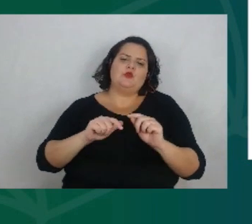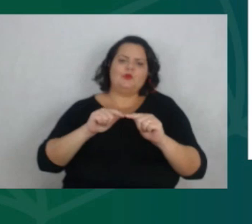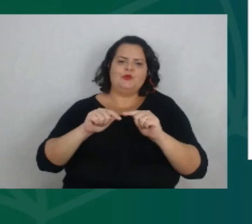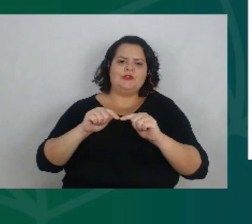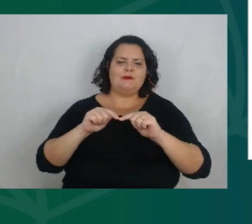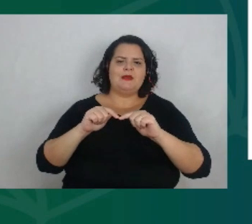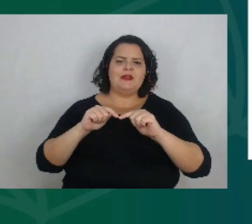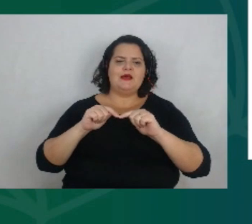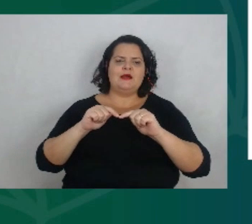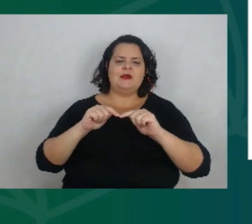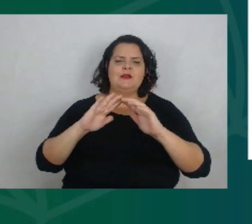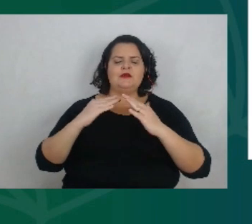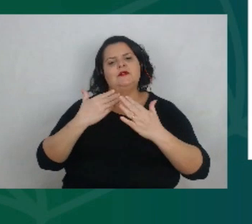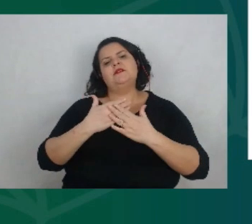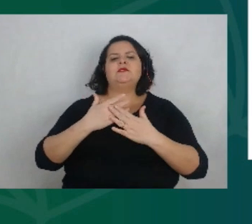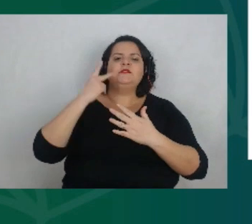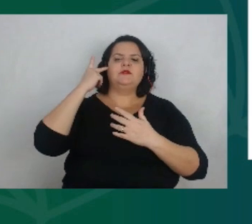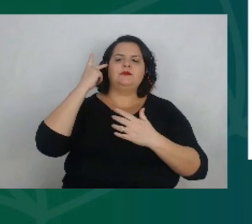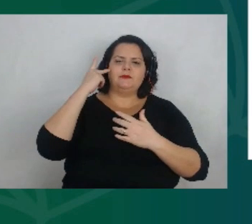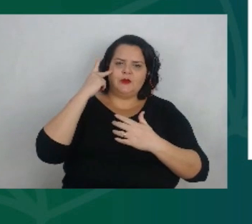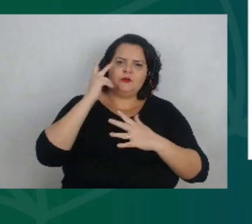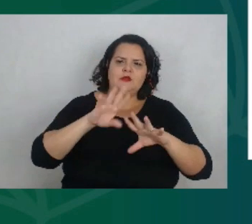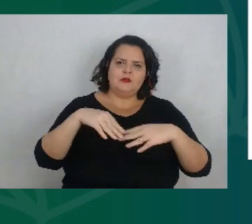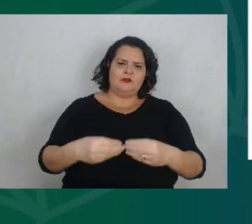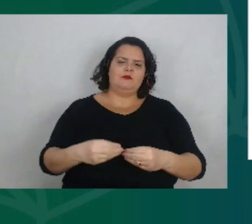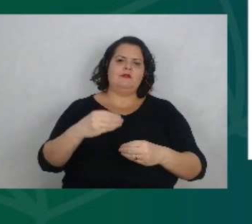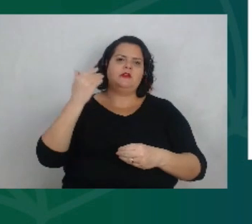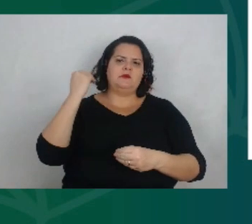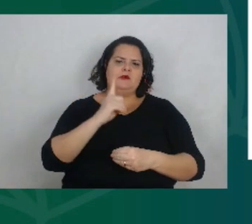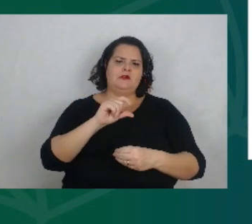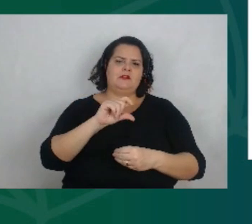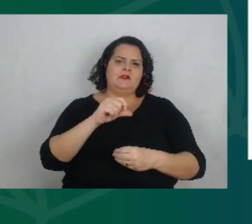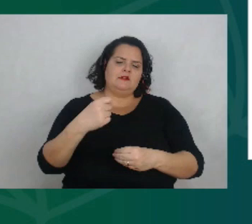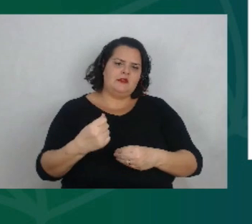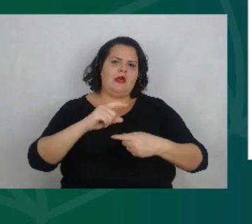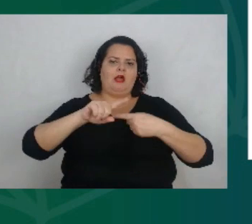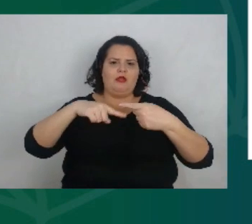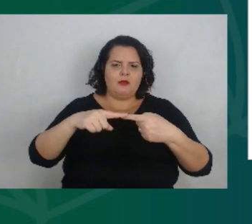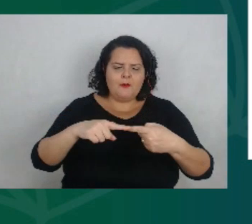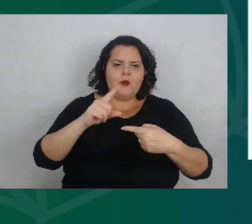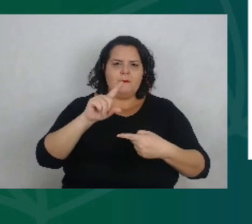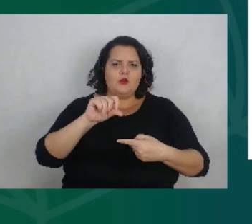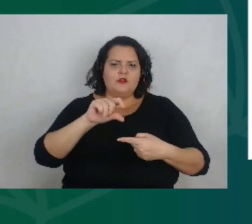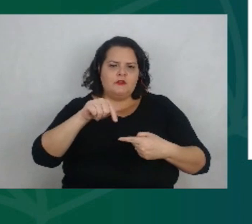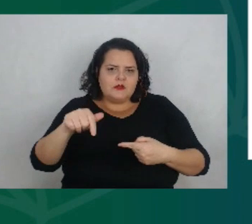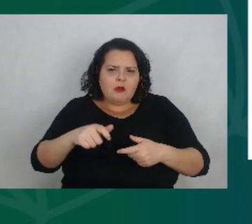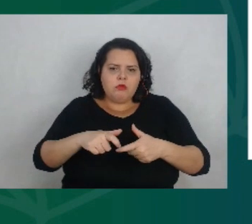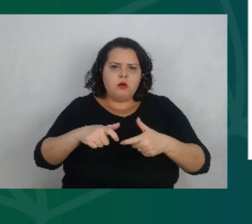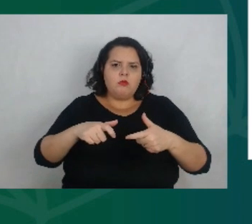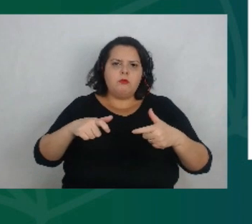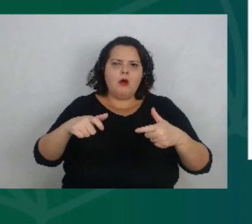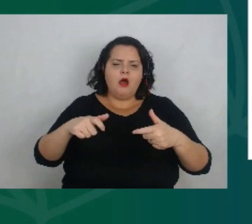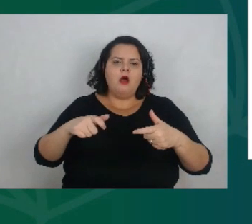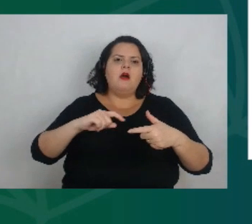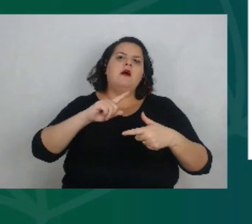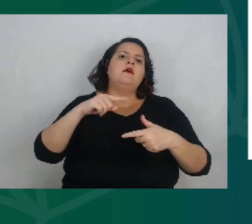Paulista Unifesp teve em 96, no ano seguinte foi bem maior. Neste ano 97,